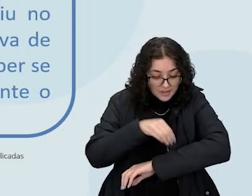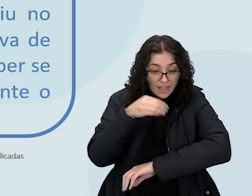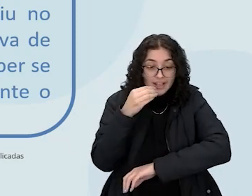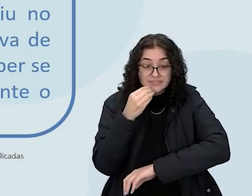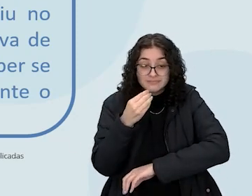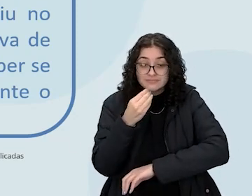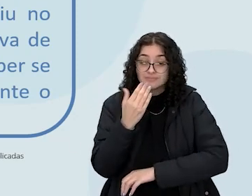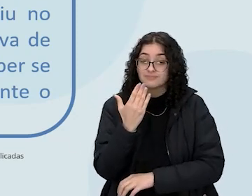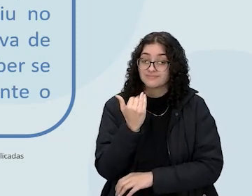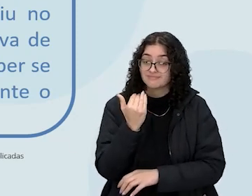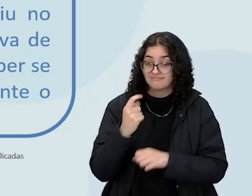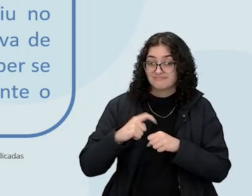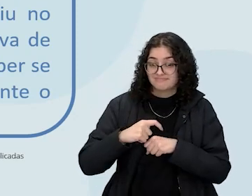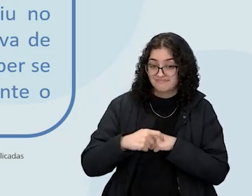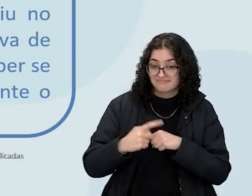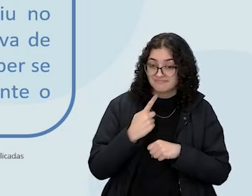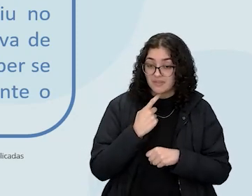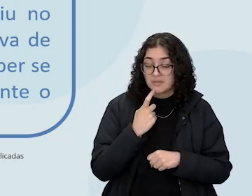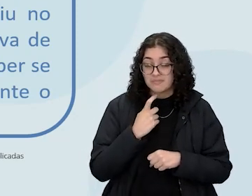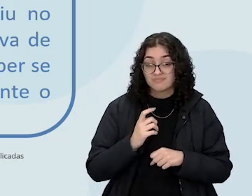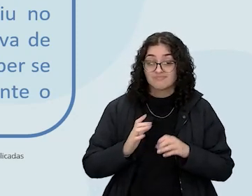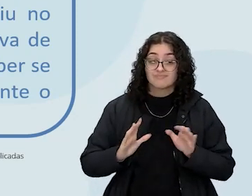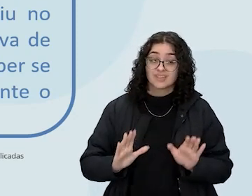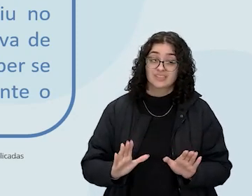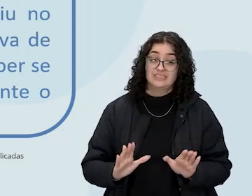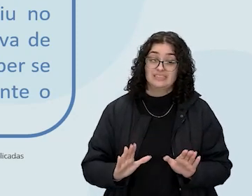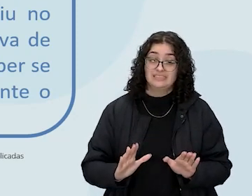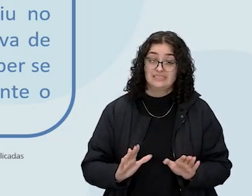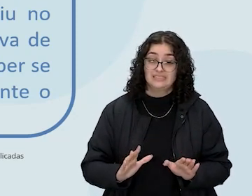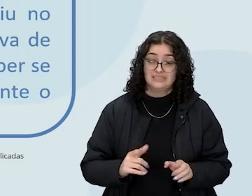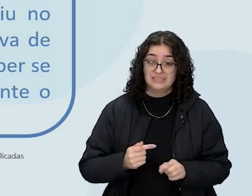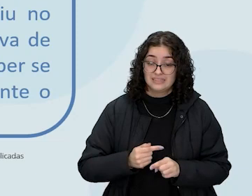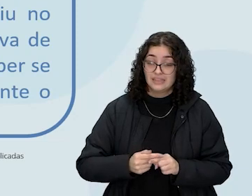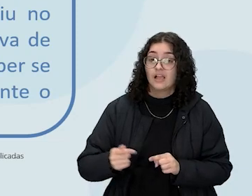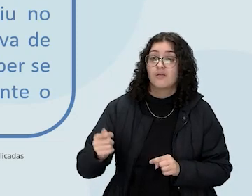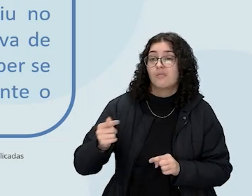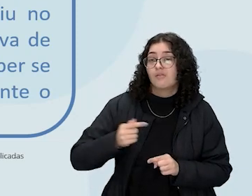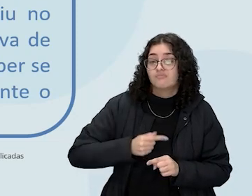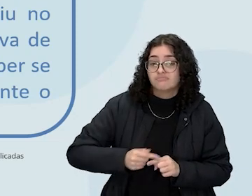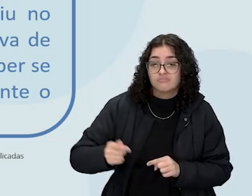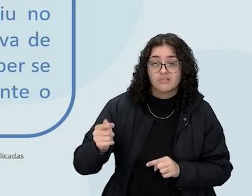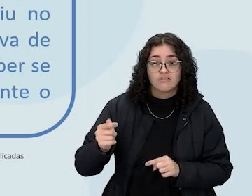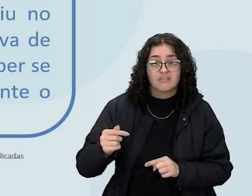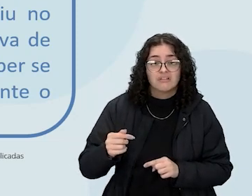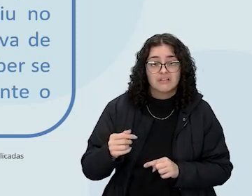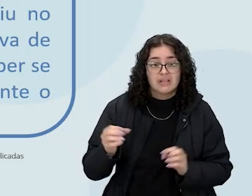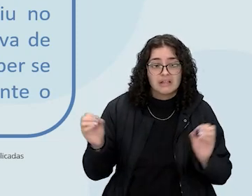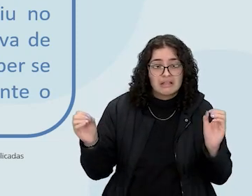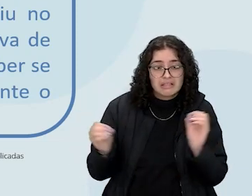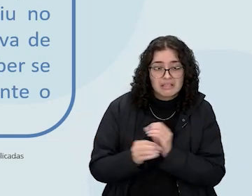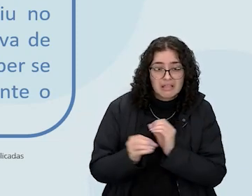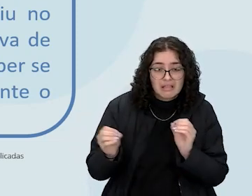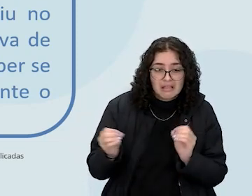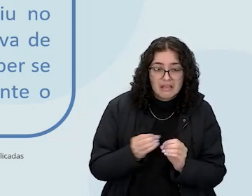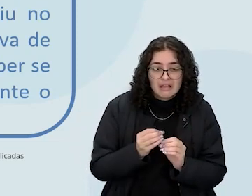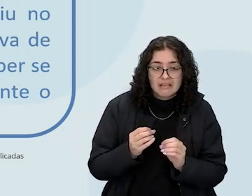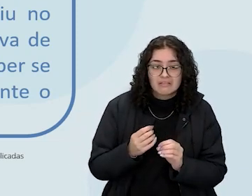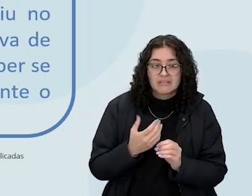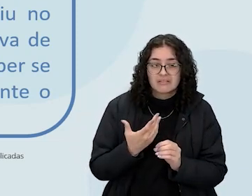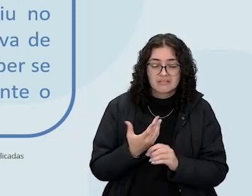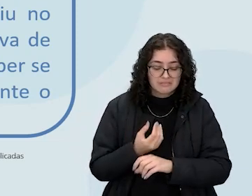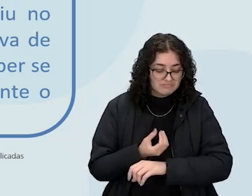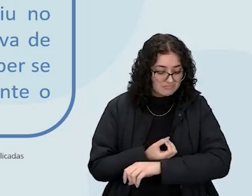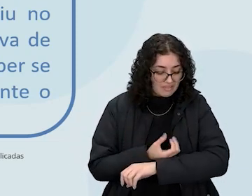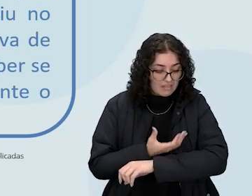deliciosos morangos. Mas as semanas se passaram e nada de morangos.